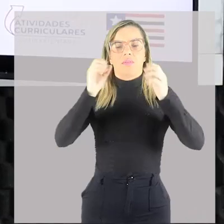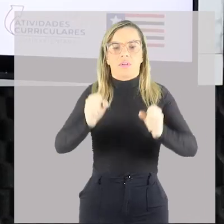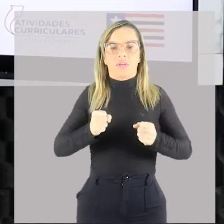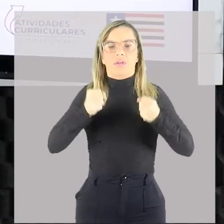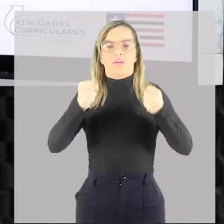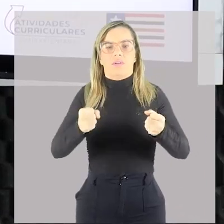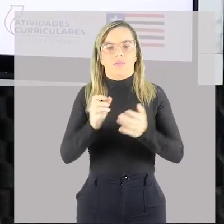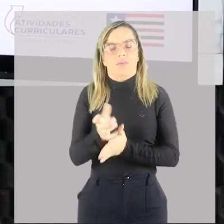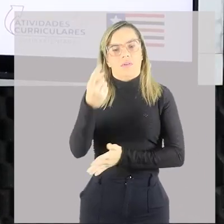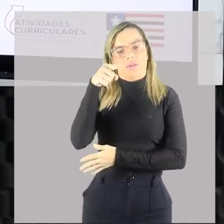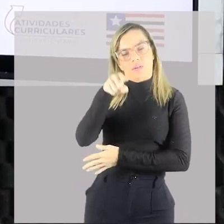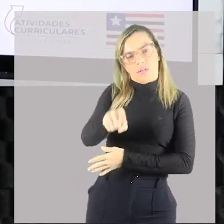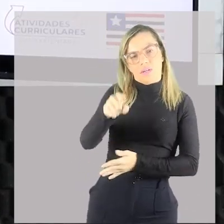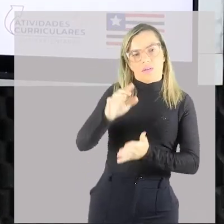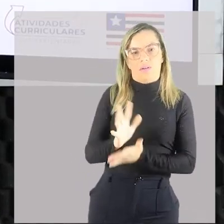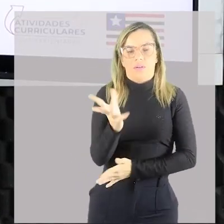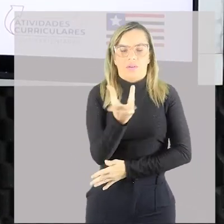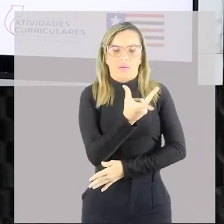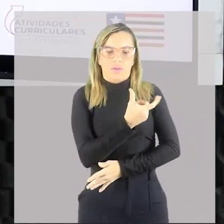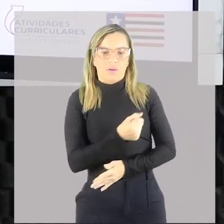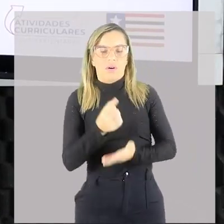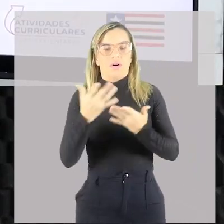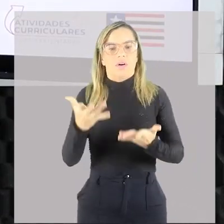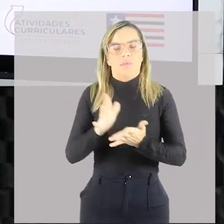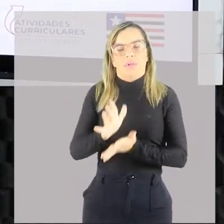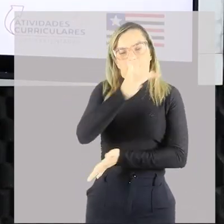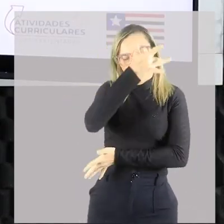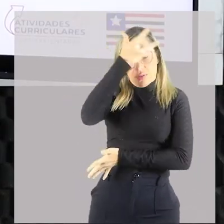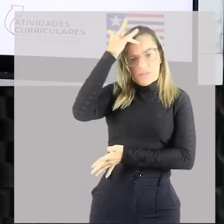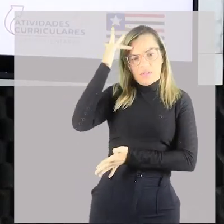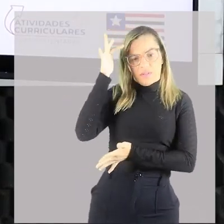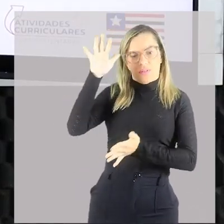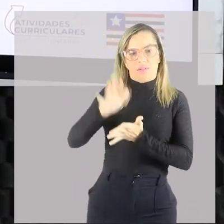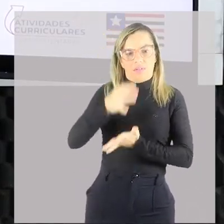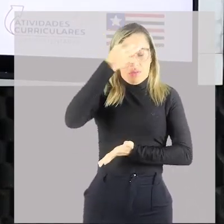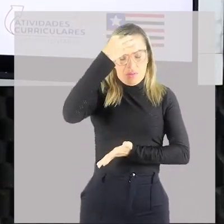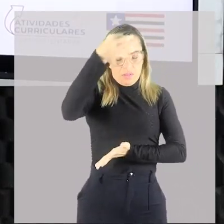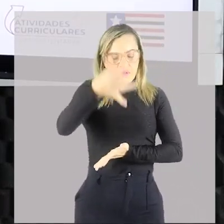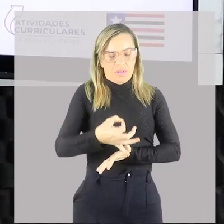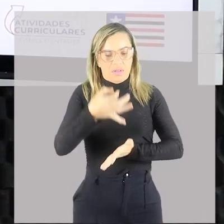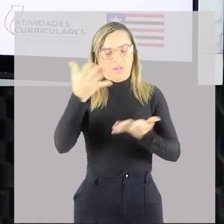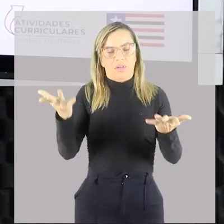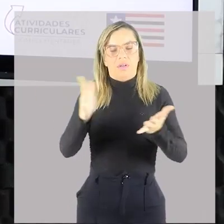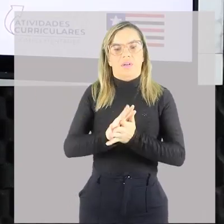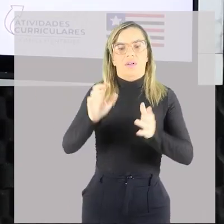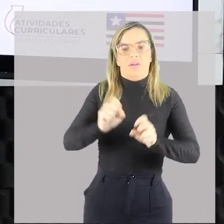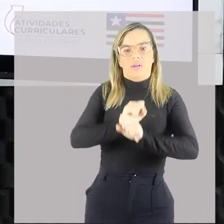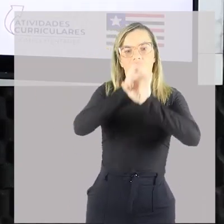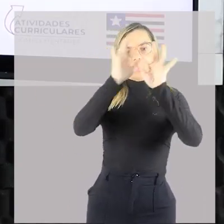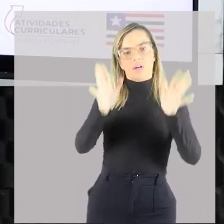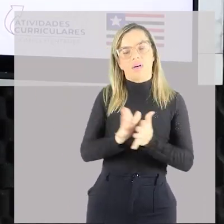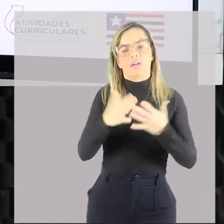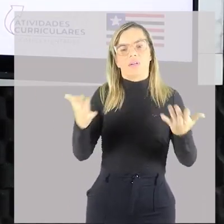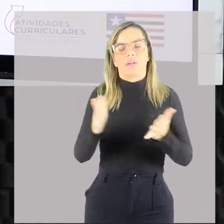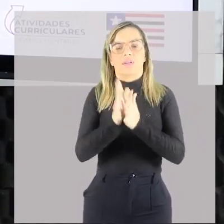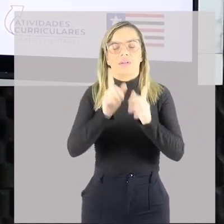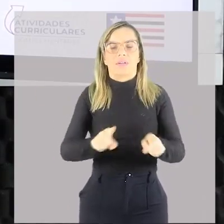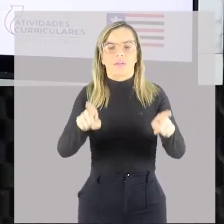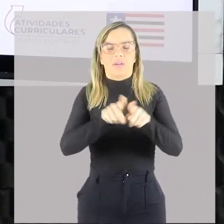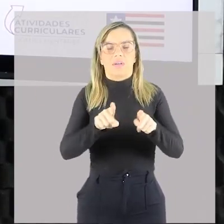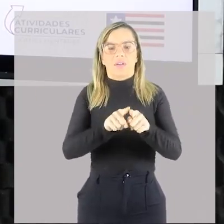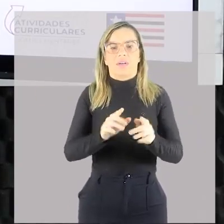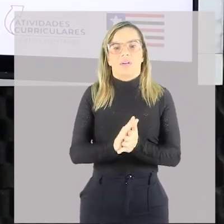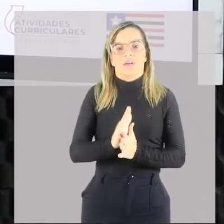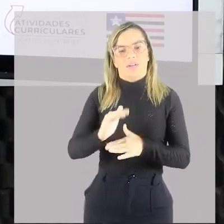possibilidade de você se aprimorar enquanto pessoa e, obviamente, a gente não pode tirar essa prerrogativa de você